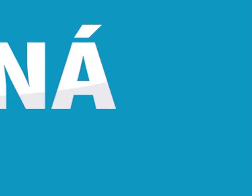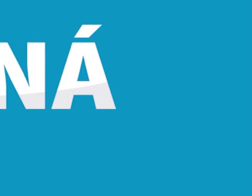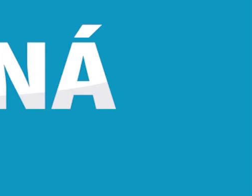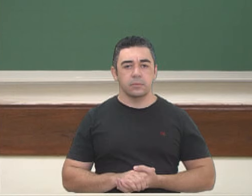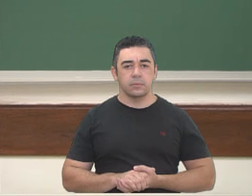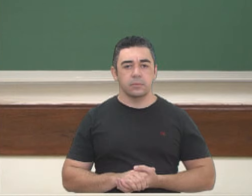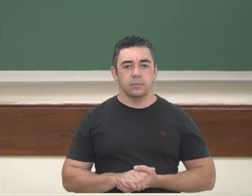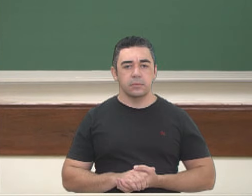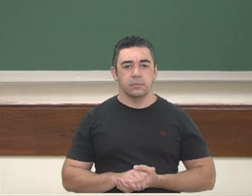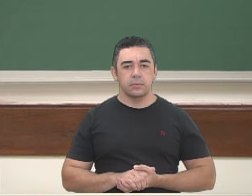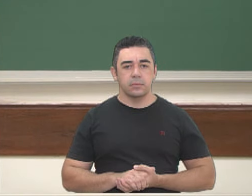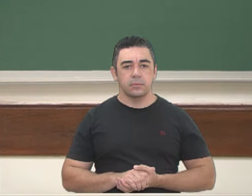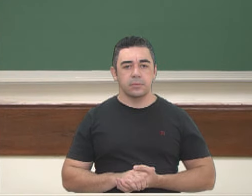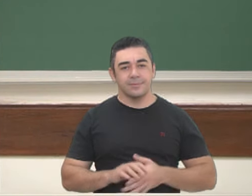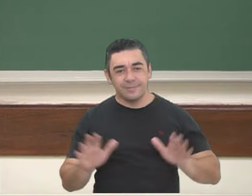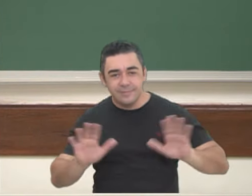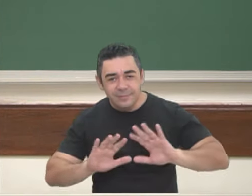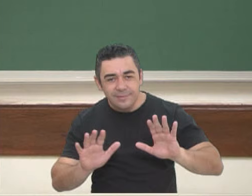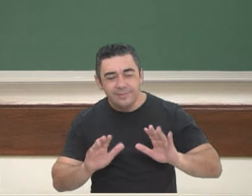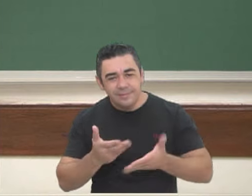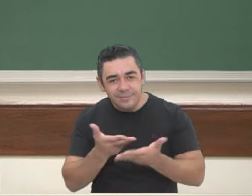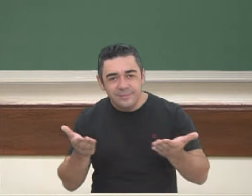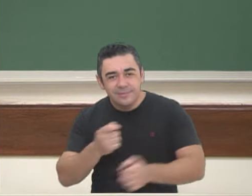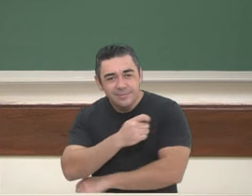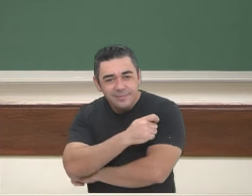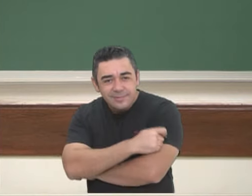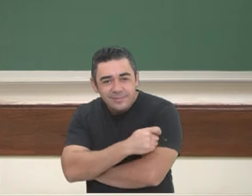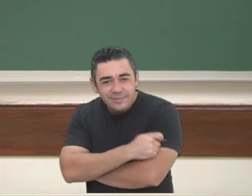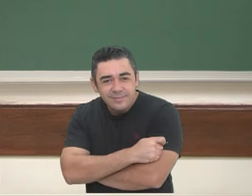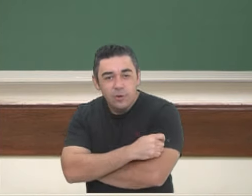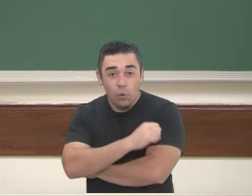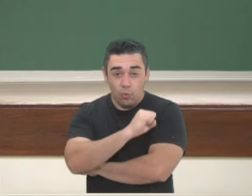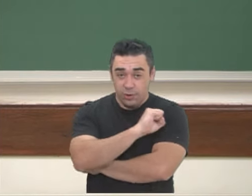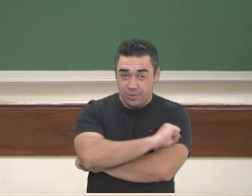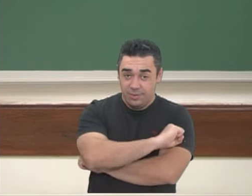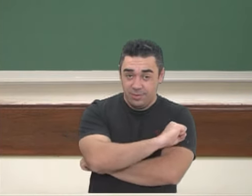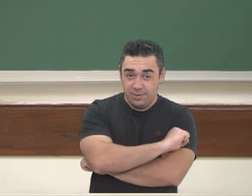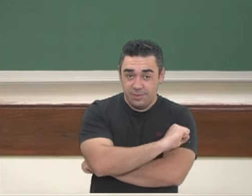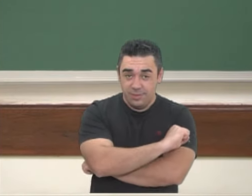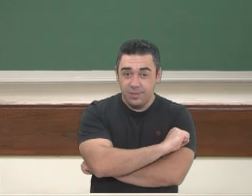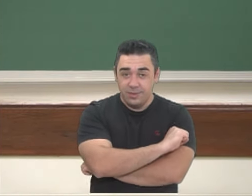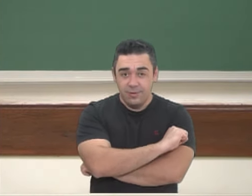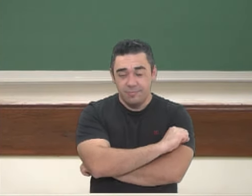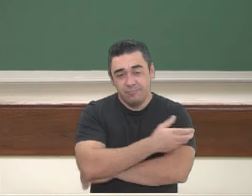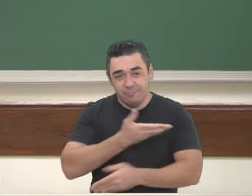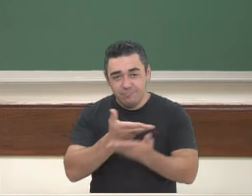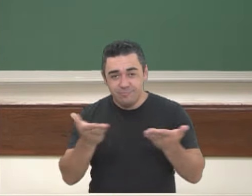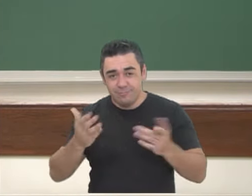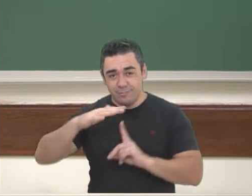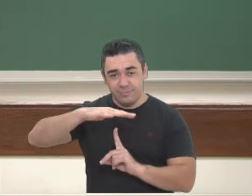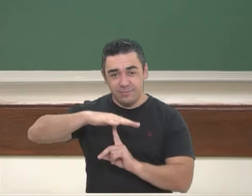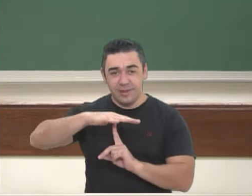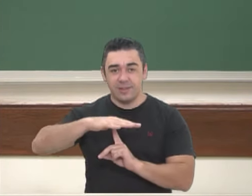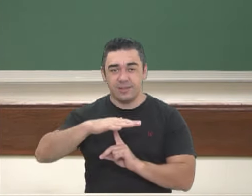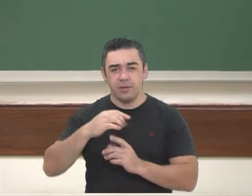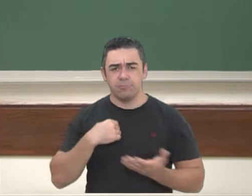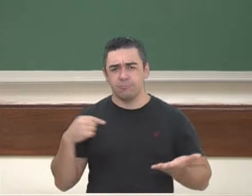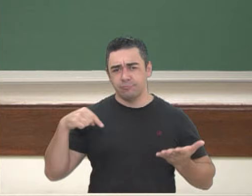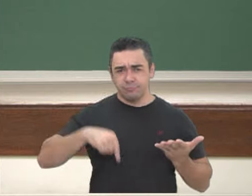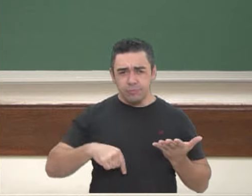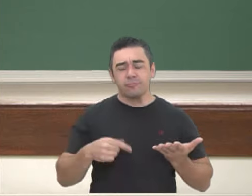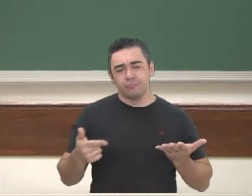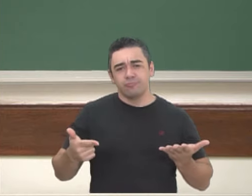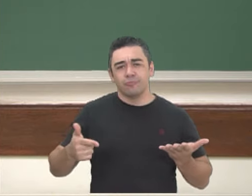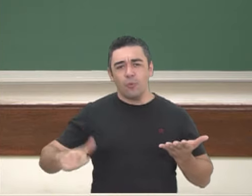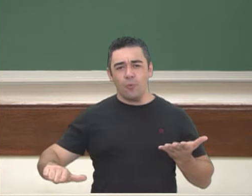é o olá alunos dos oitavos anos do paraná estou aqui